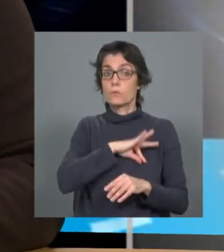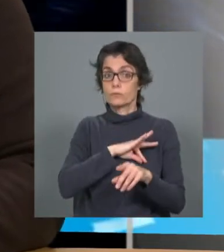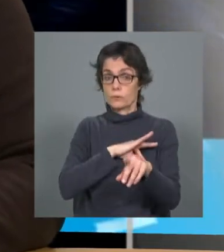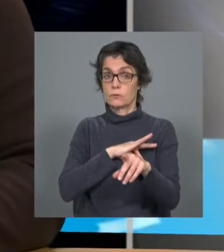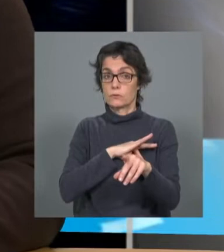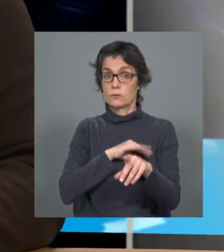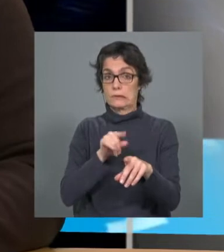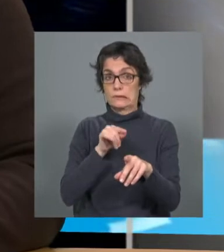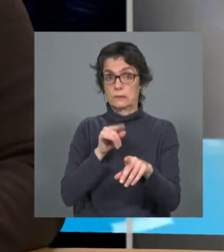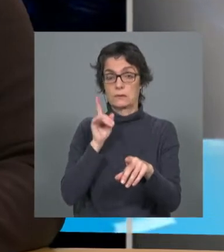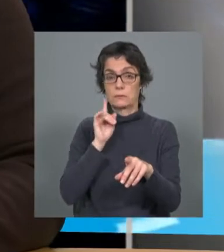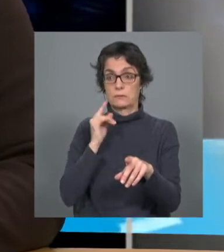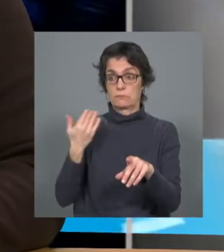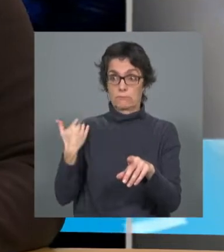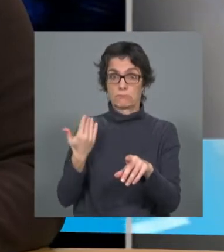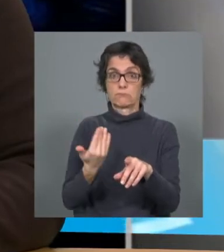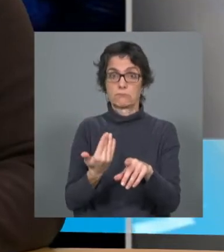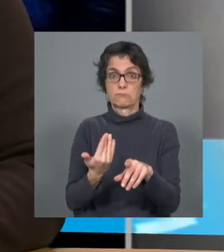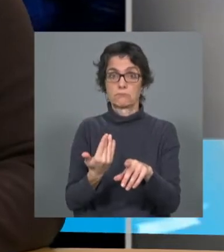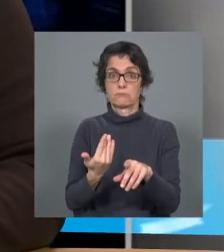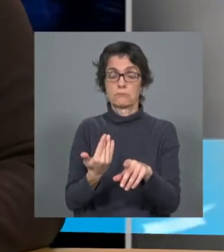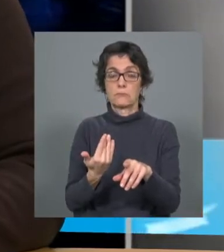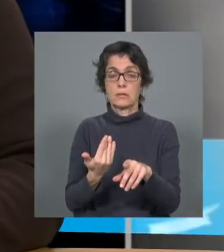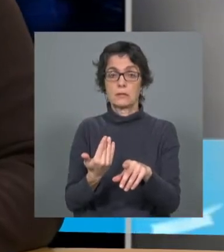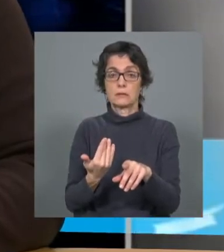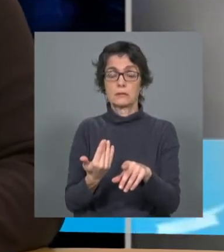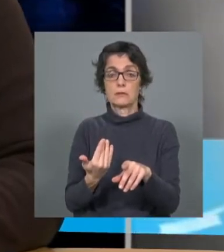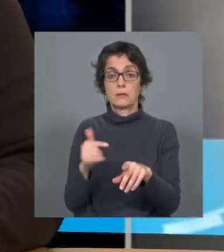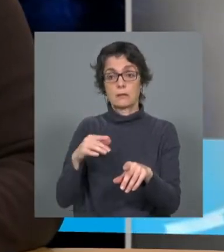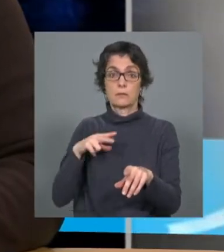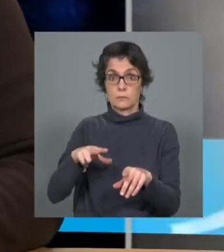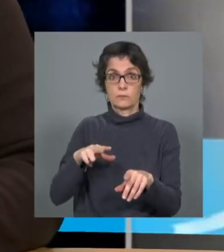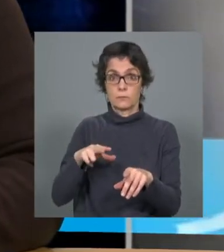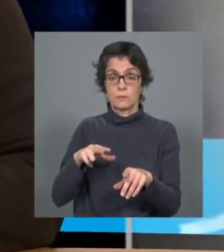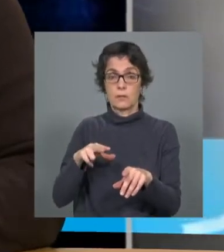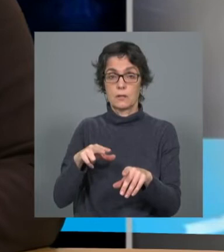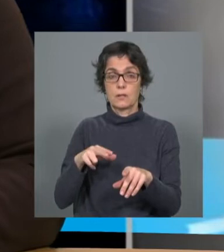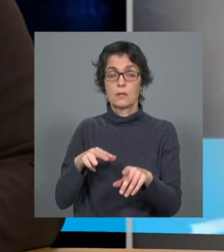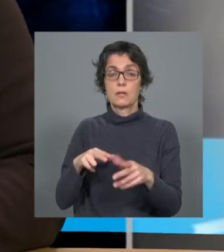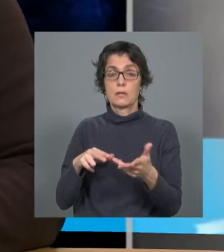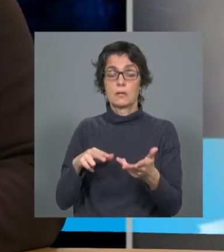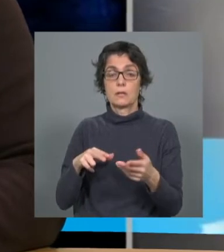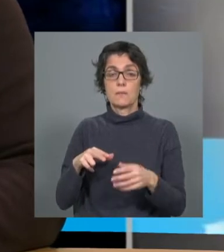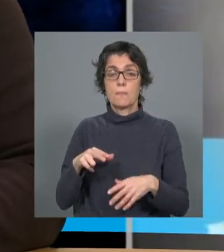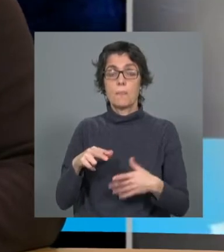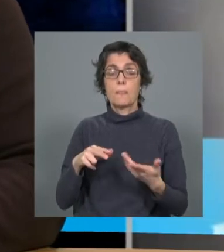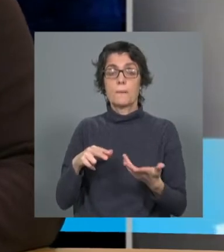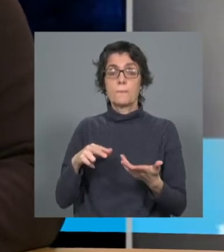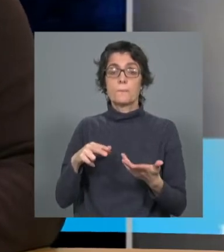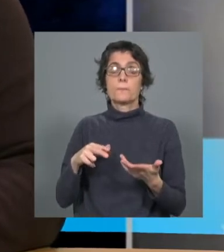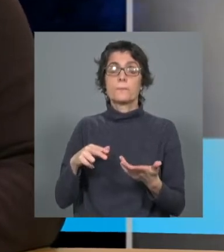importante para Portugal alcançar os níveis mais baixos de sempre de abandono